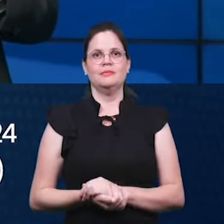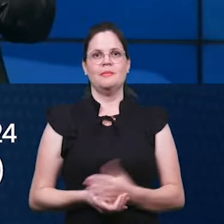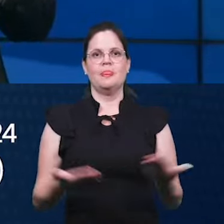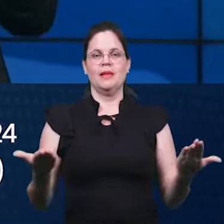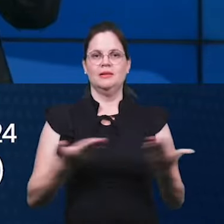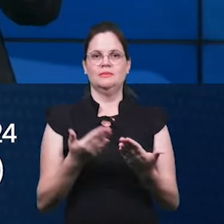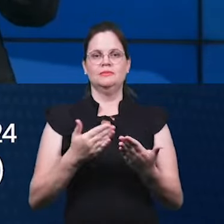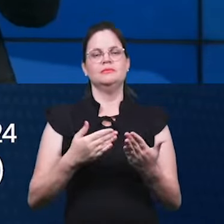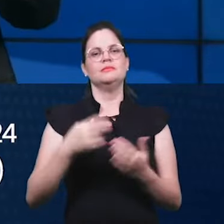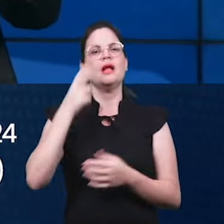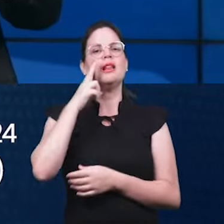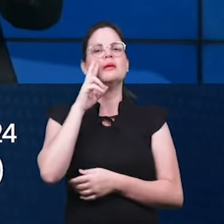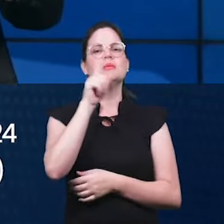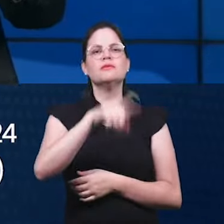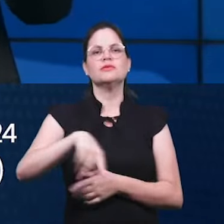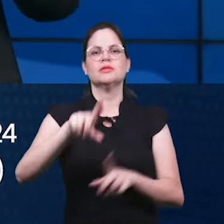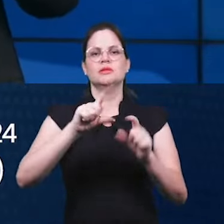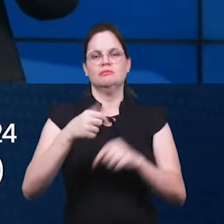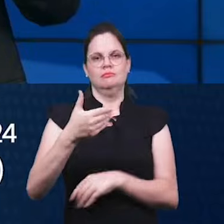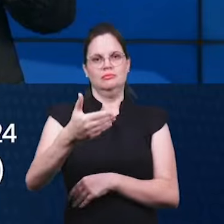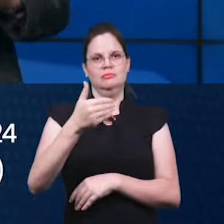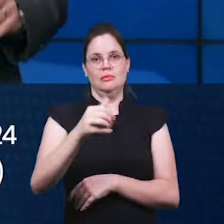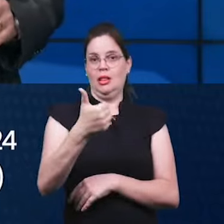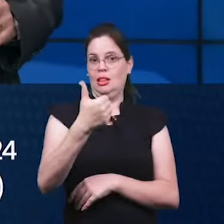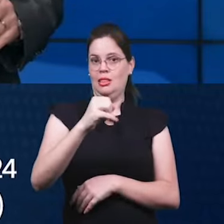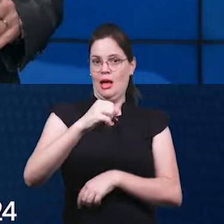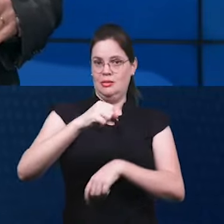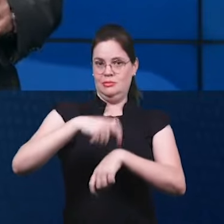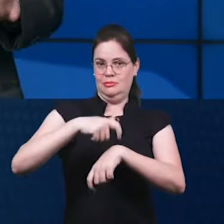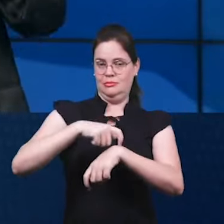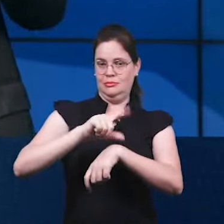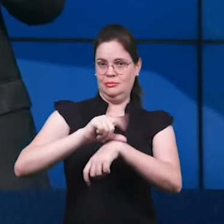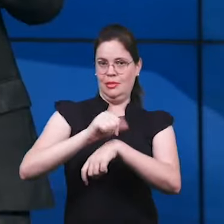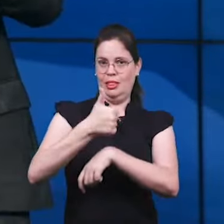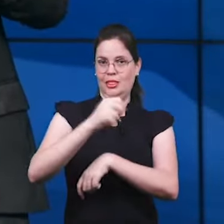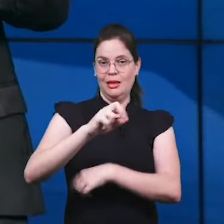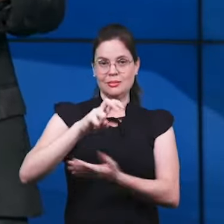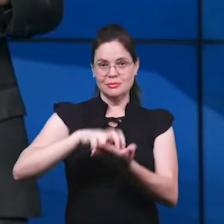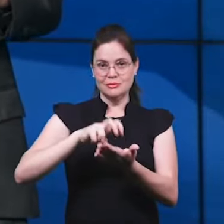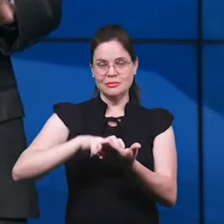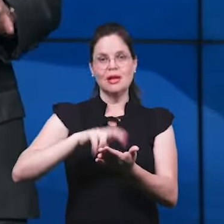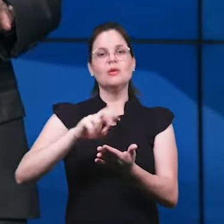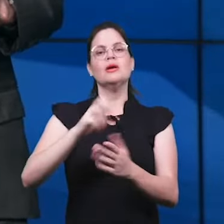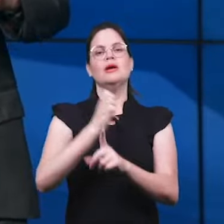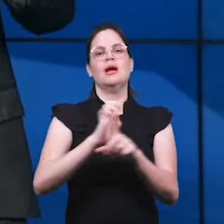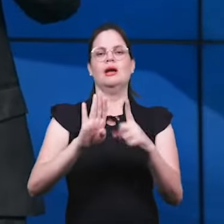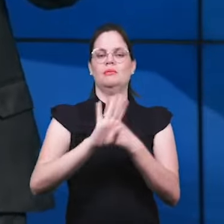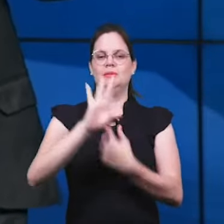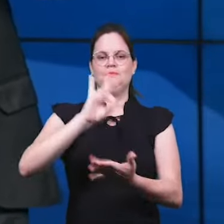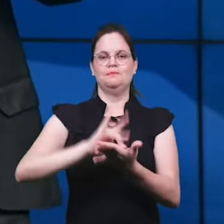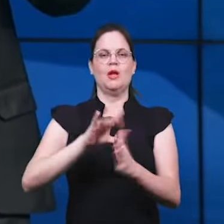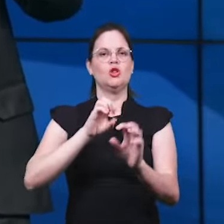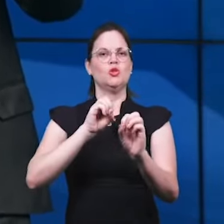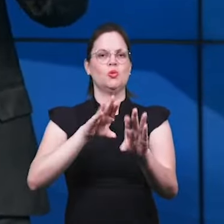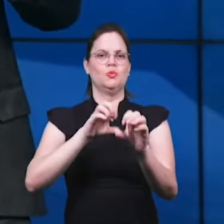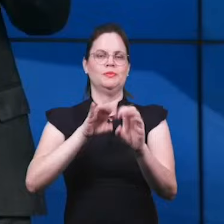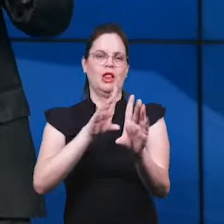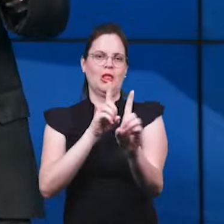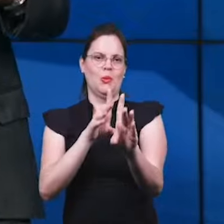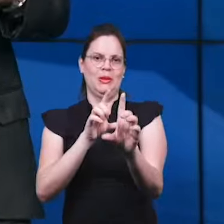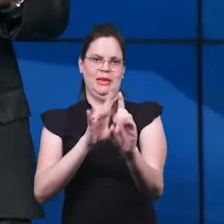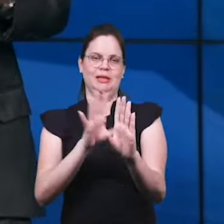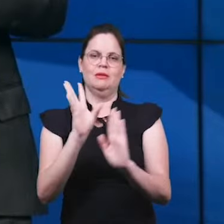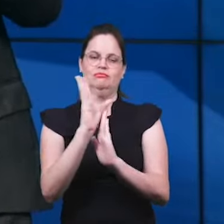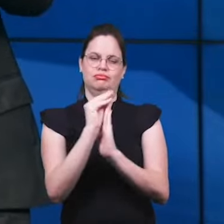então vamos agora lembrar aos irmãos que daqui a pouco, às 10 horas da manhã, nós teremos a Escola Bíblica Dominical, ou seja, o conteúdo doutrinário da